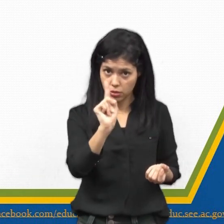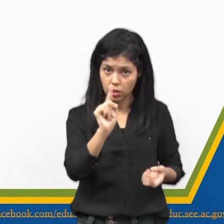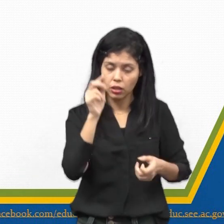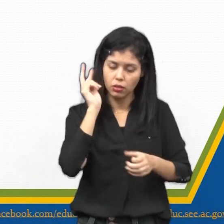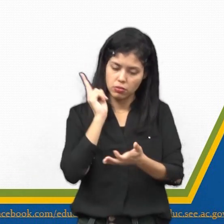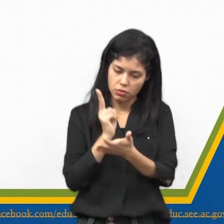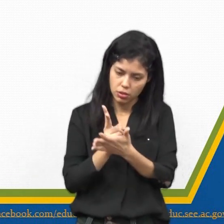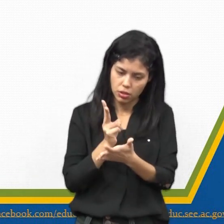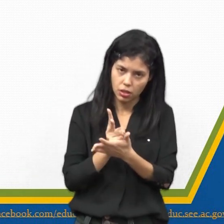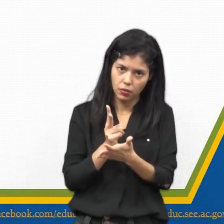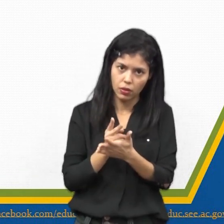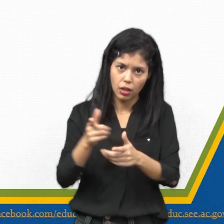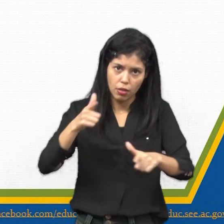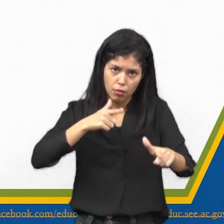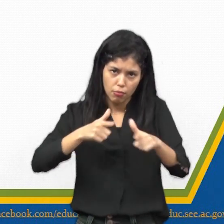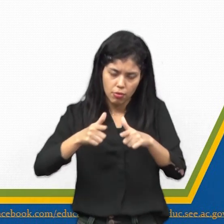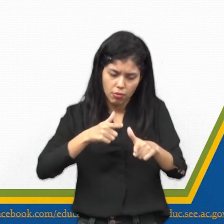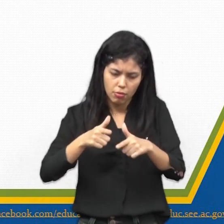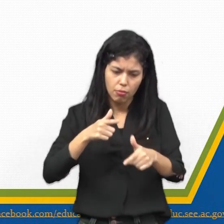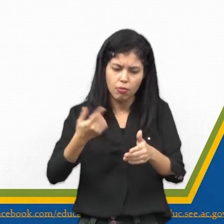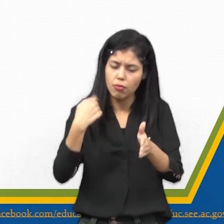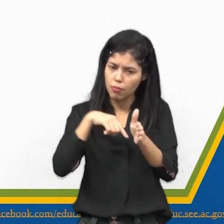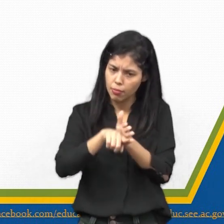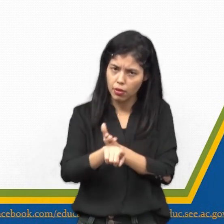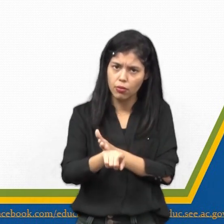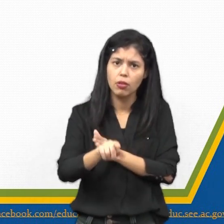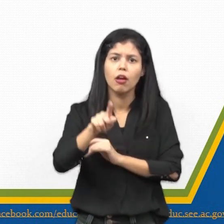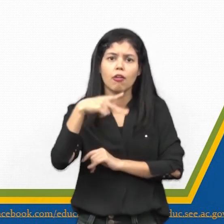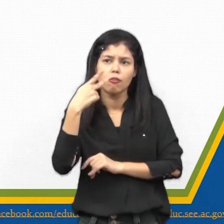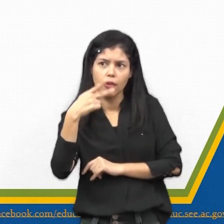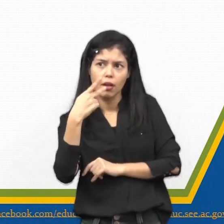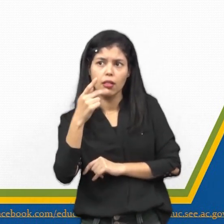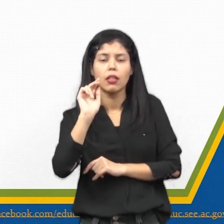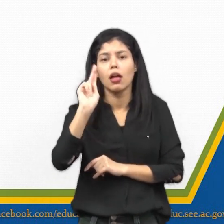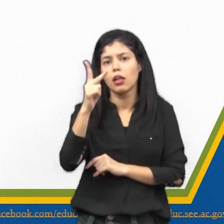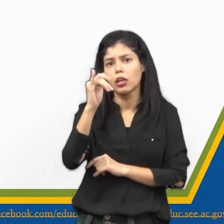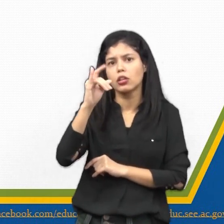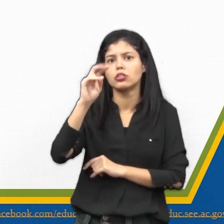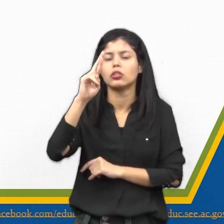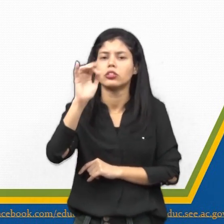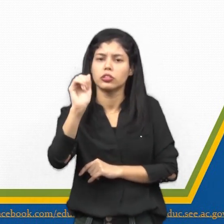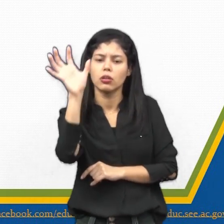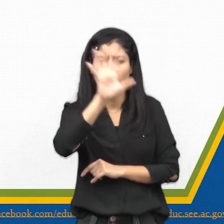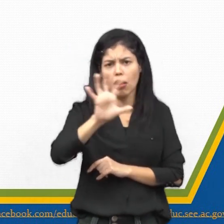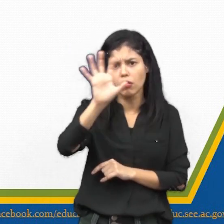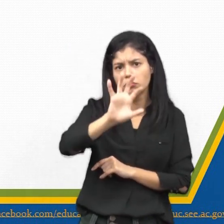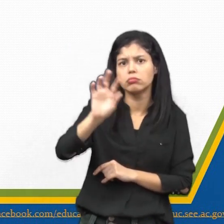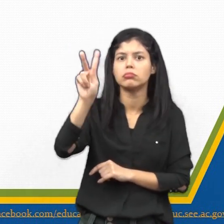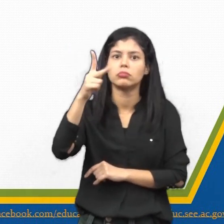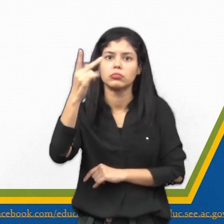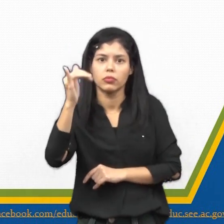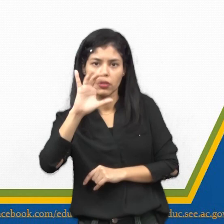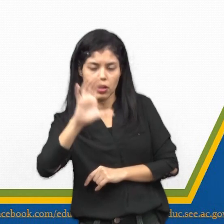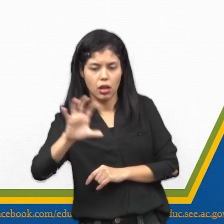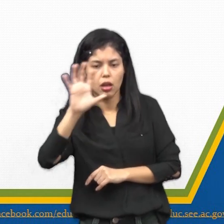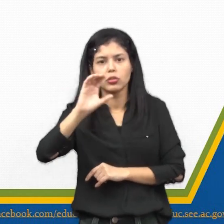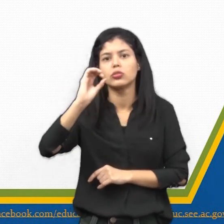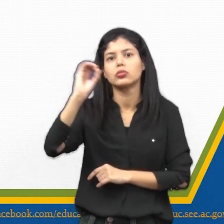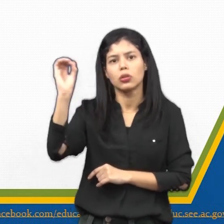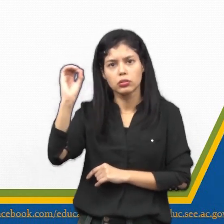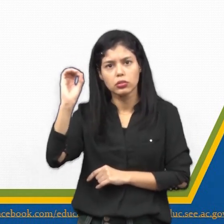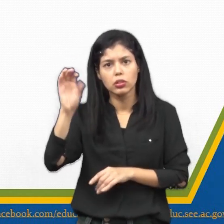que você estiver trabalhando uma questão que fale de gás hidrogênio, gás nitrogênio, gás